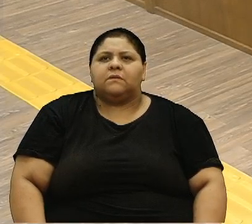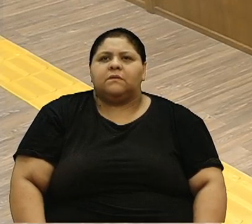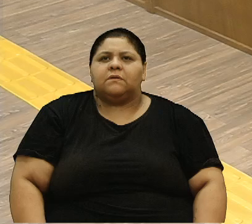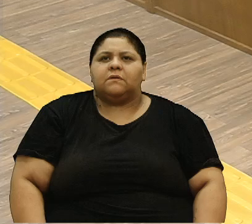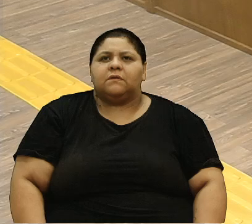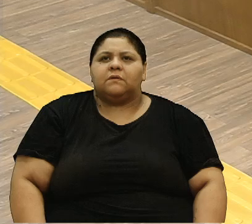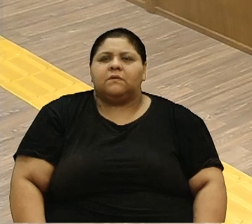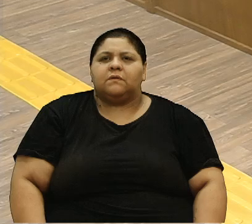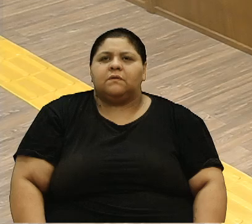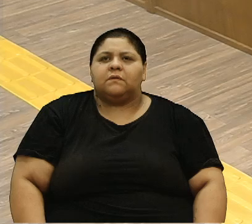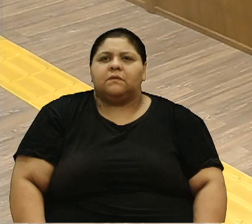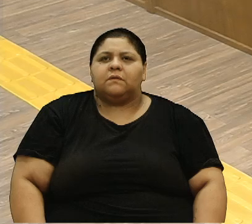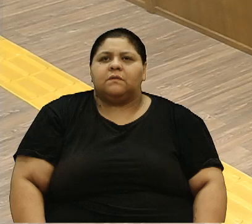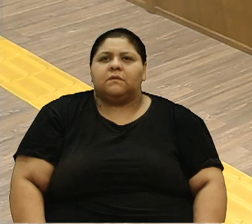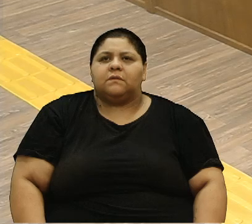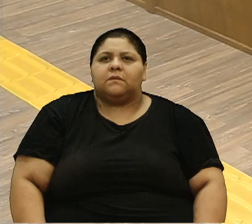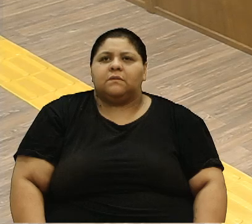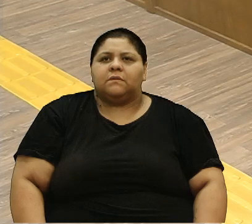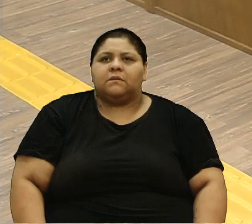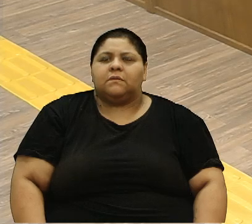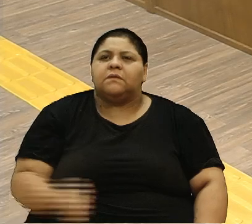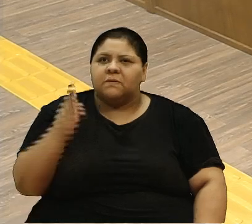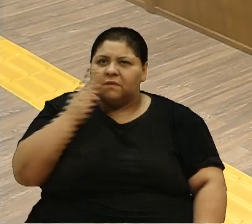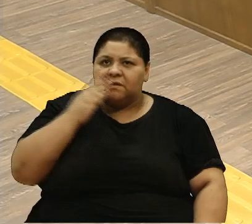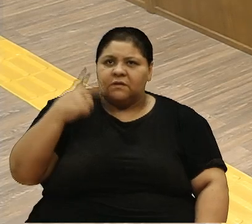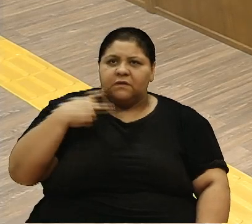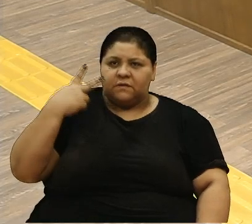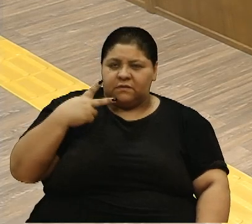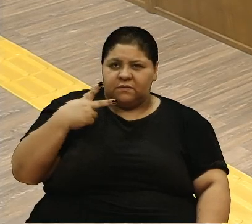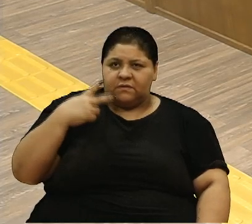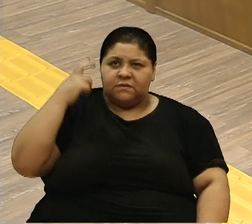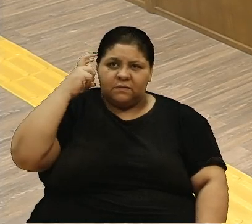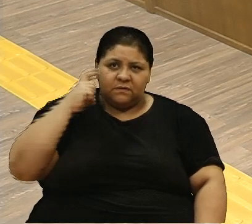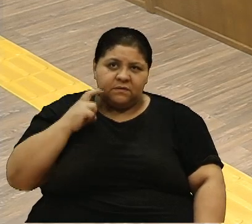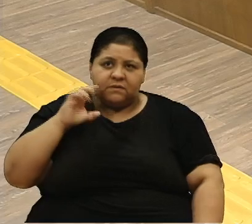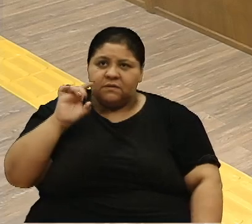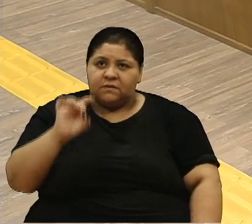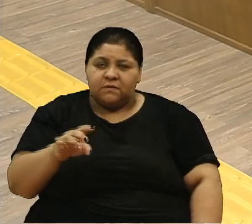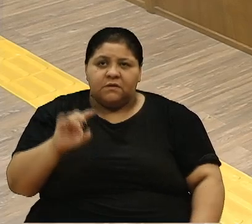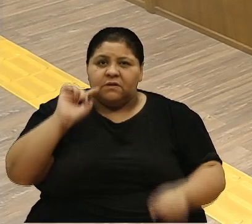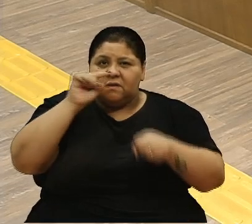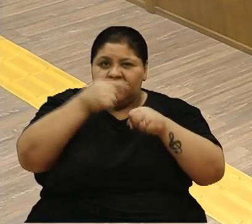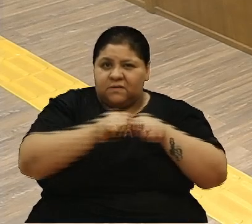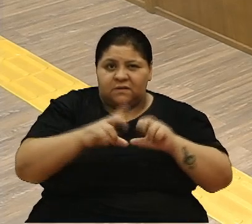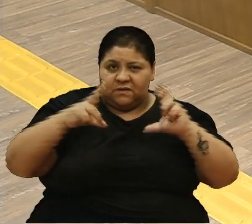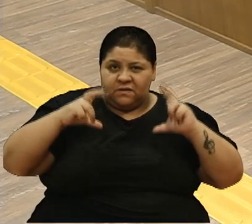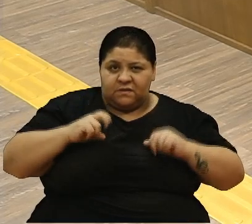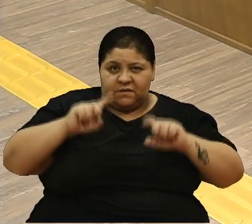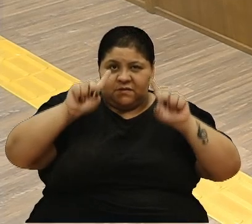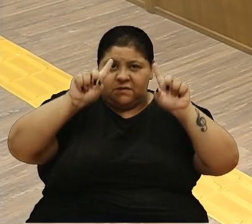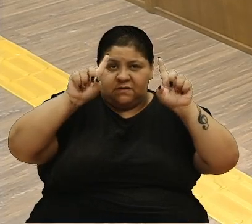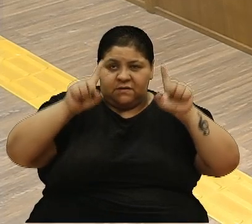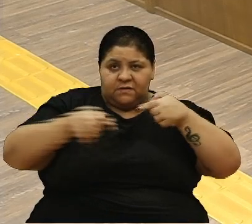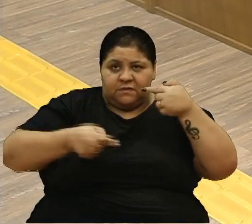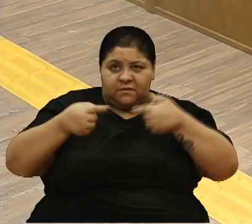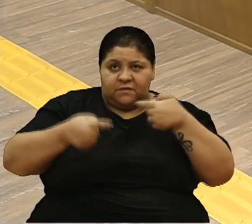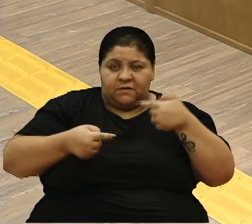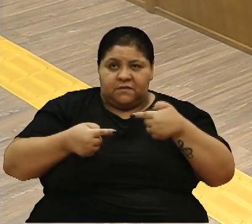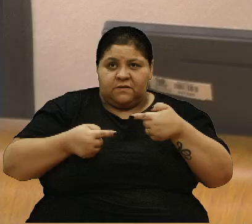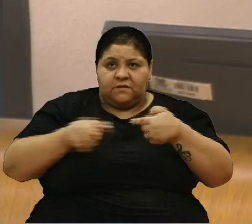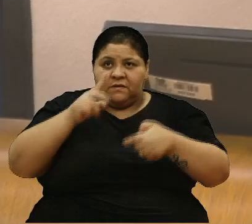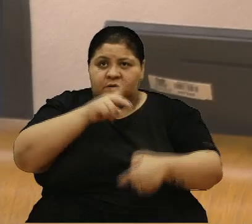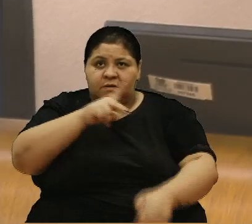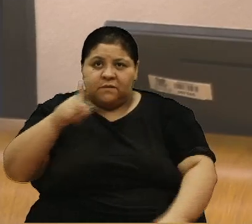Recebo os trabalhos da vereadora Andressa. Rapidamente, vereador Daniel, só porque eu não entrando no mérito das discussões entre o senhor e o professor Saulo